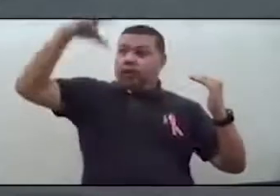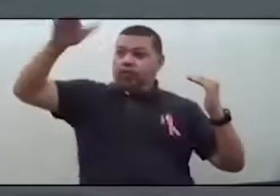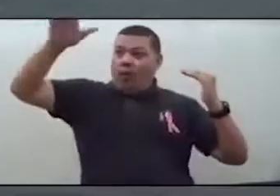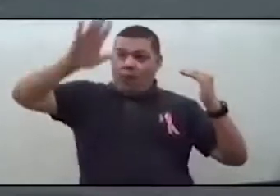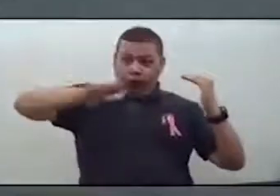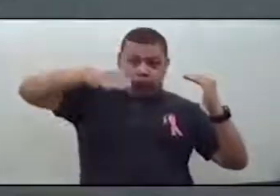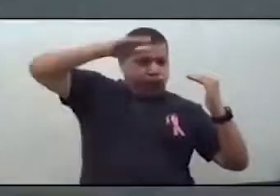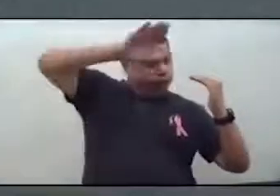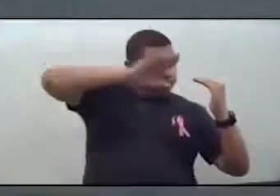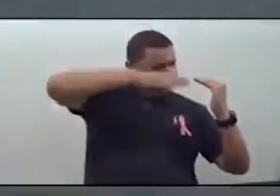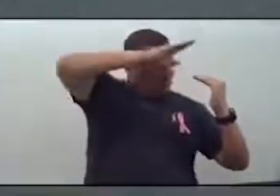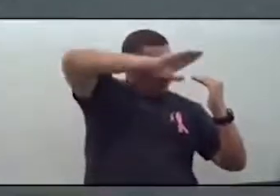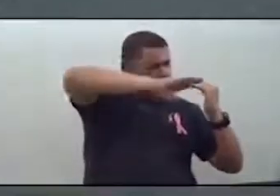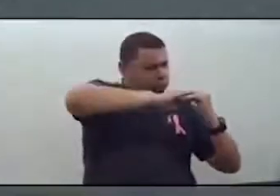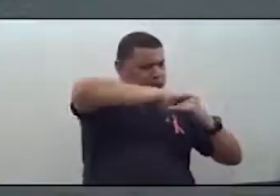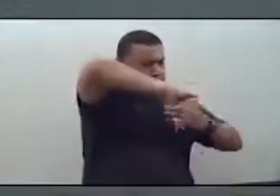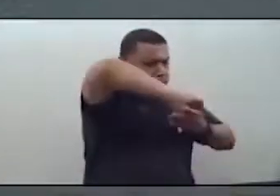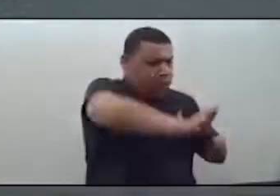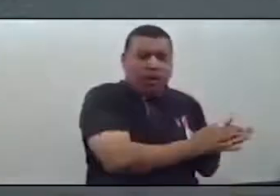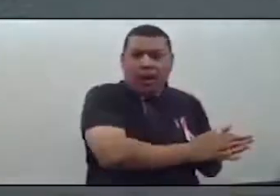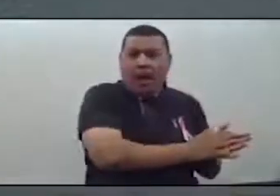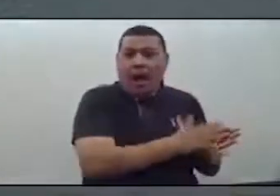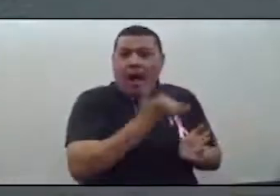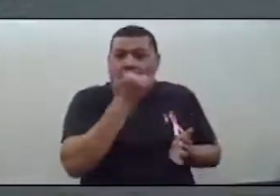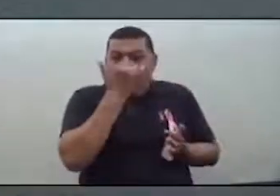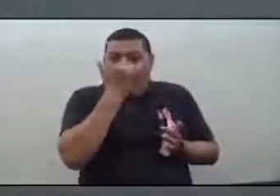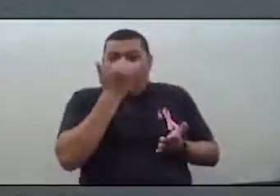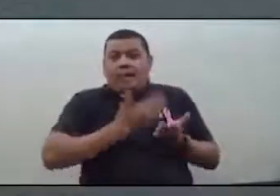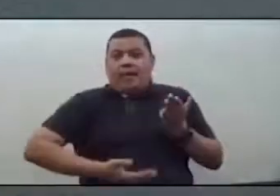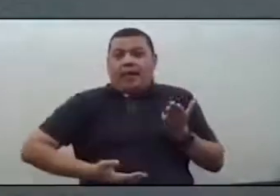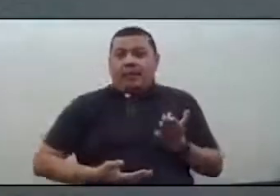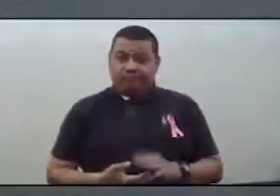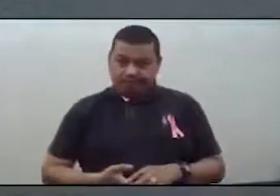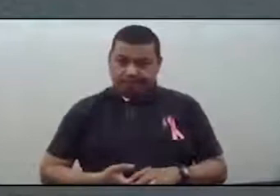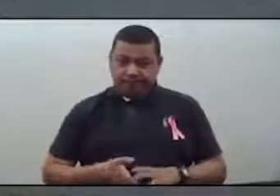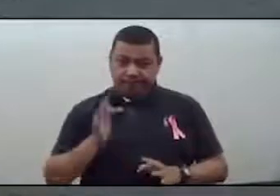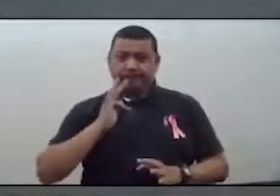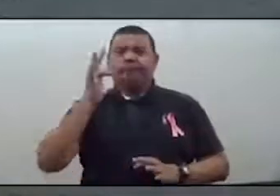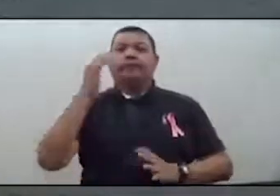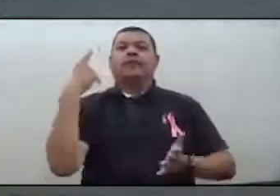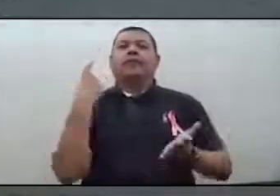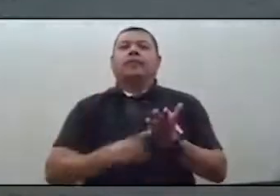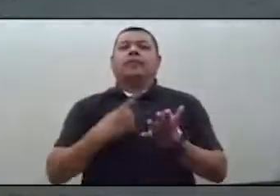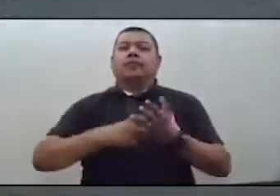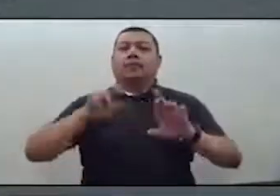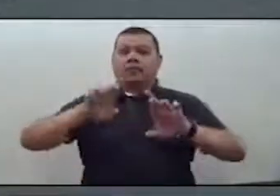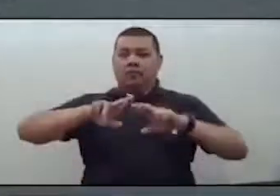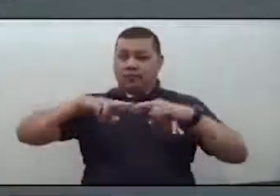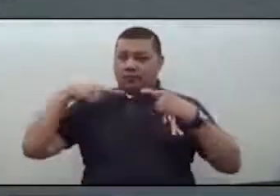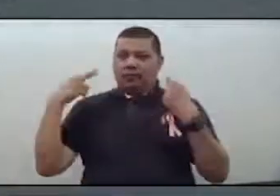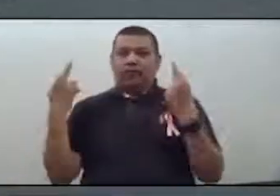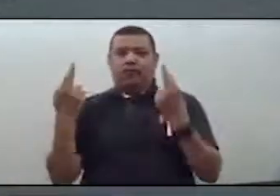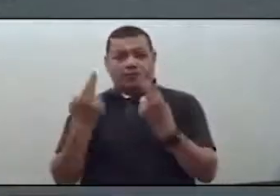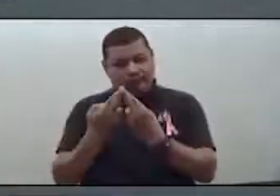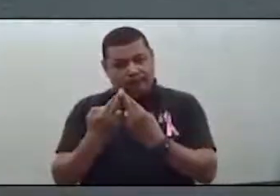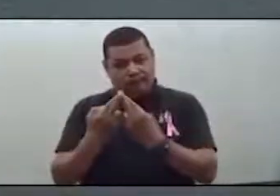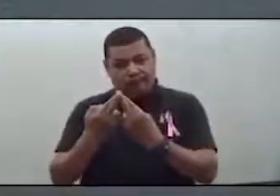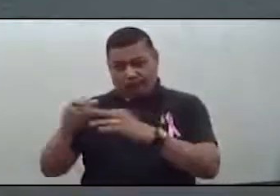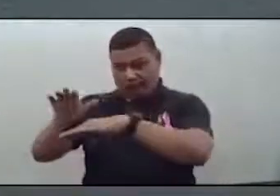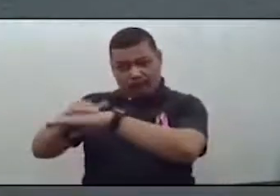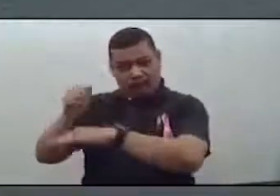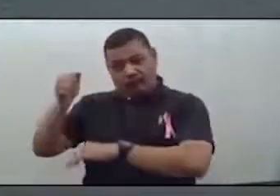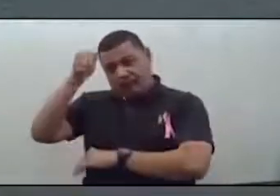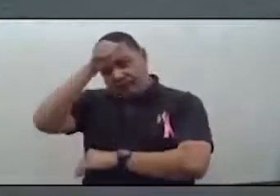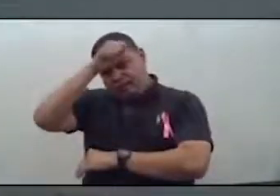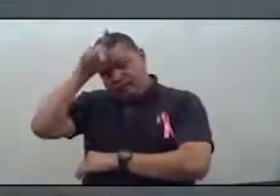comprometido. Então, nós vamos marcar uma reunião, foi decidido isso lá, né, Toninho? Com o prefeito, com